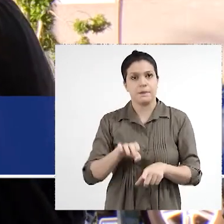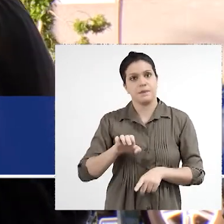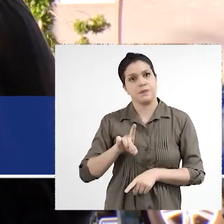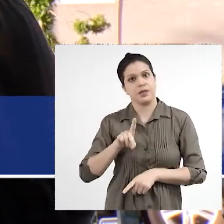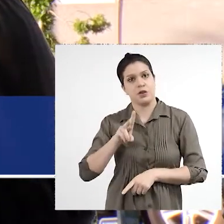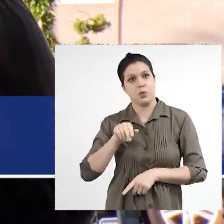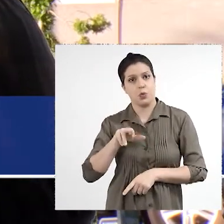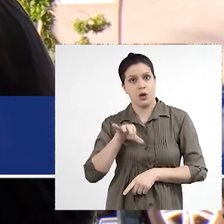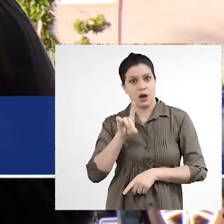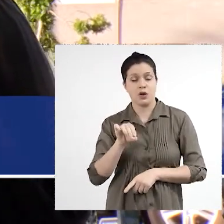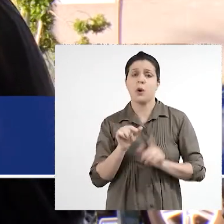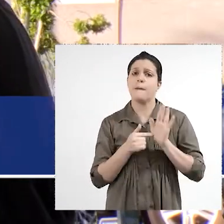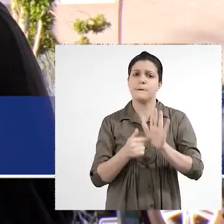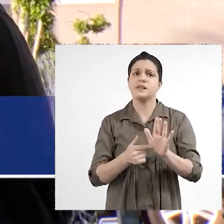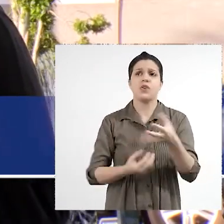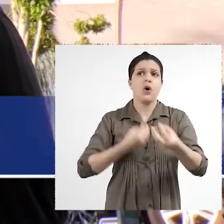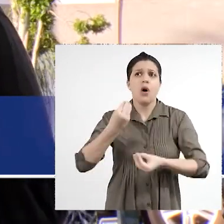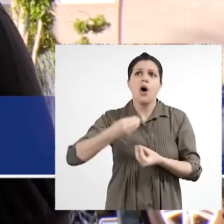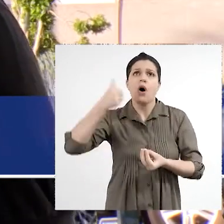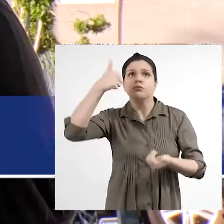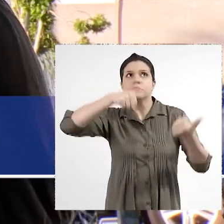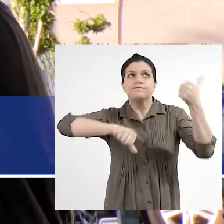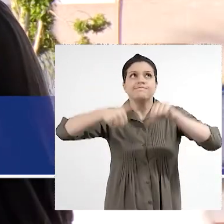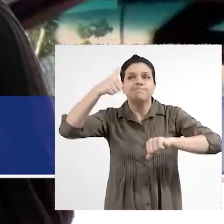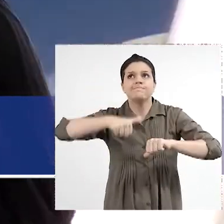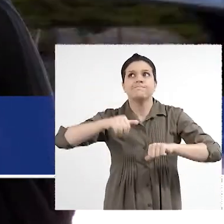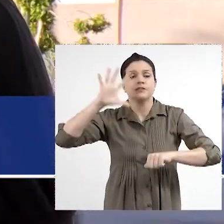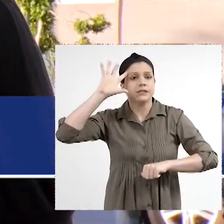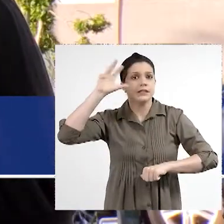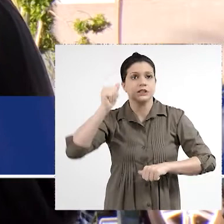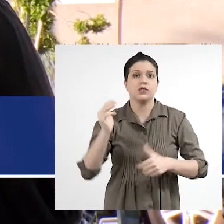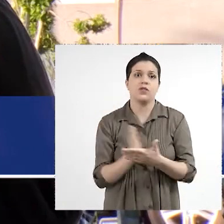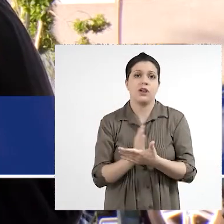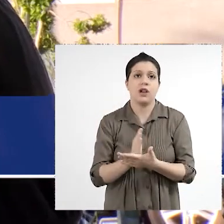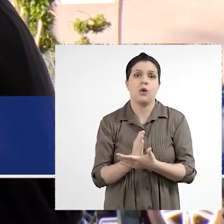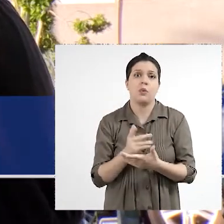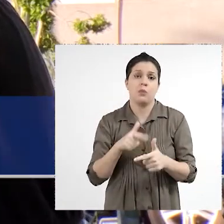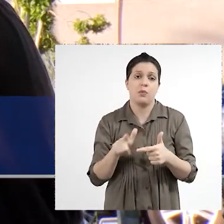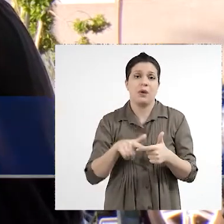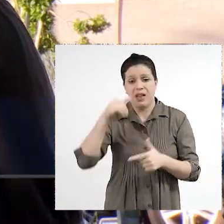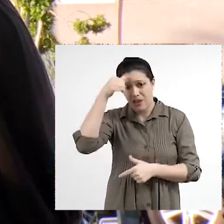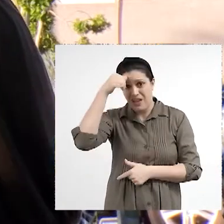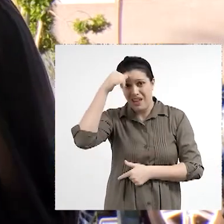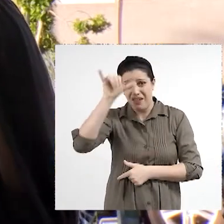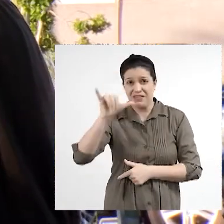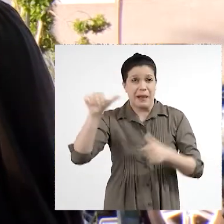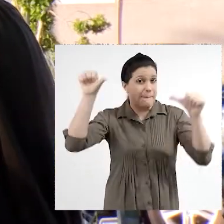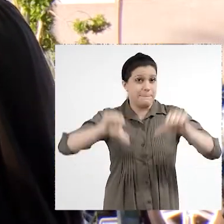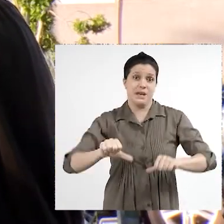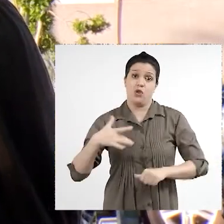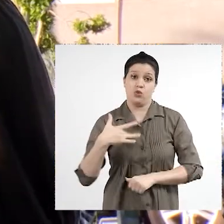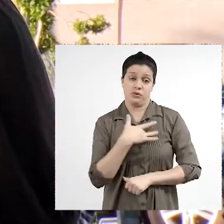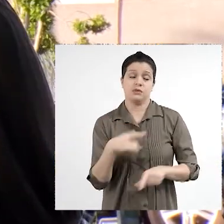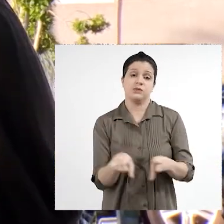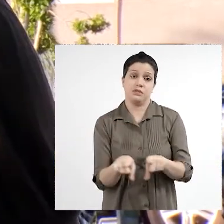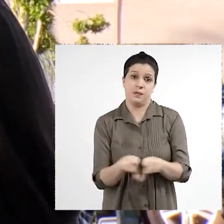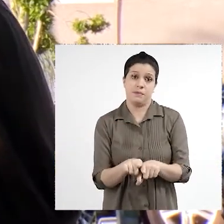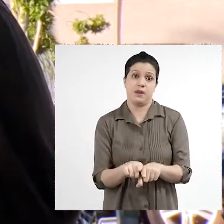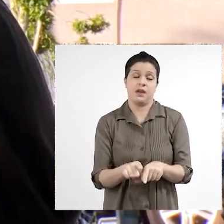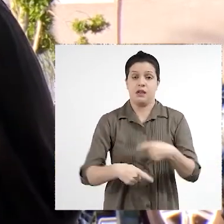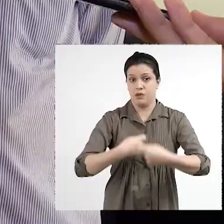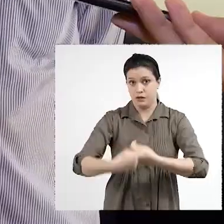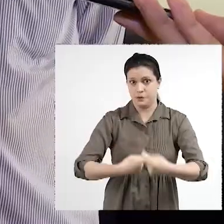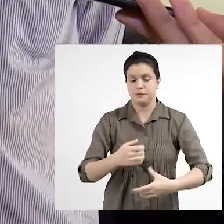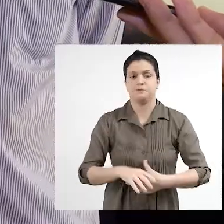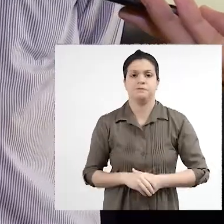governo Eduardo Riedel, que apresentaram algumas soluções para evitar em Mato Grosso do Sul o colapso na saúde e na